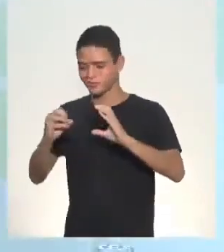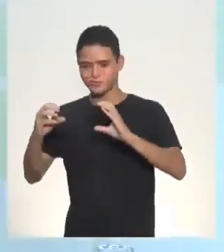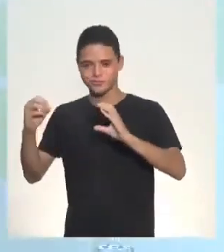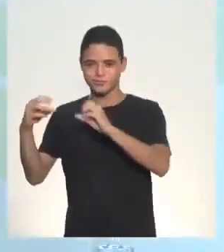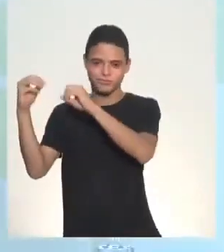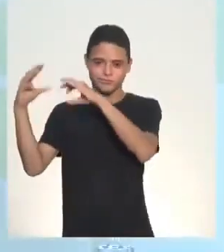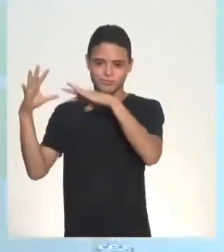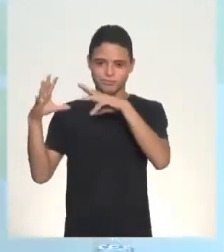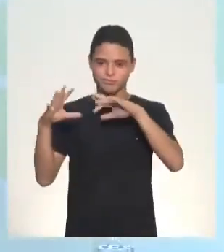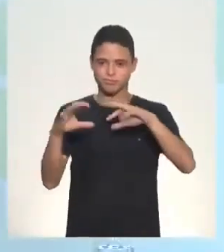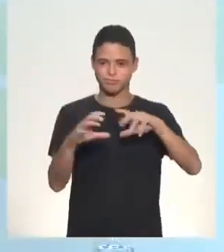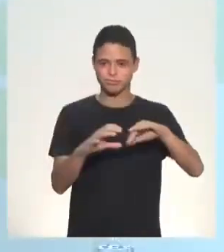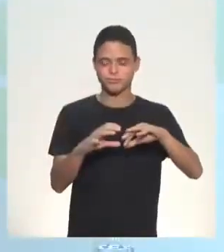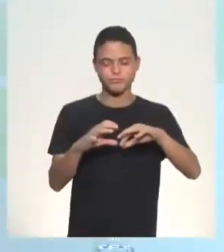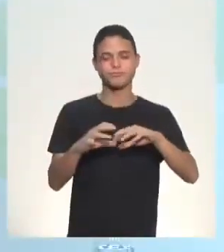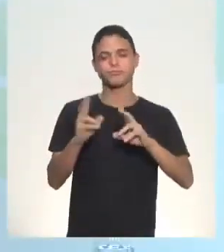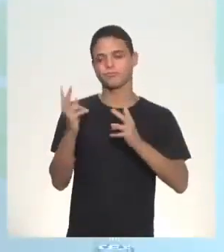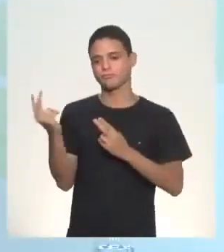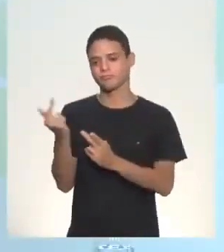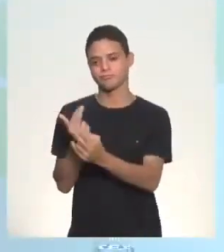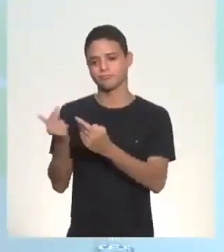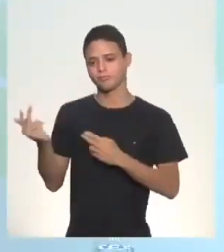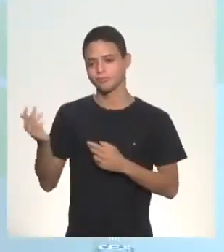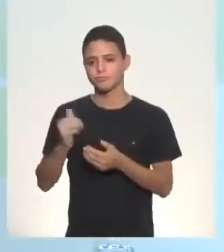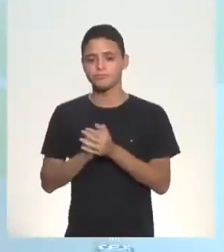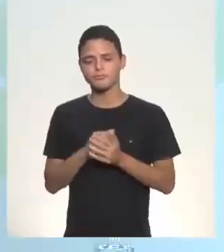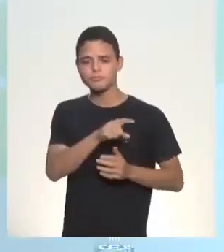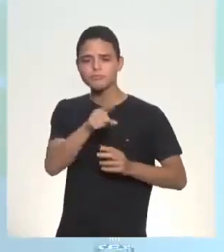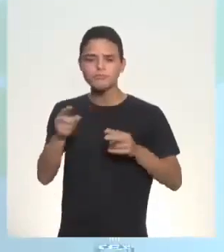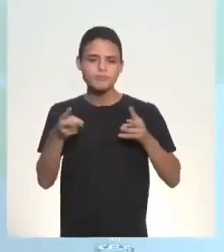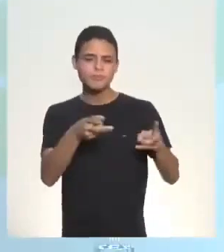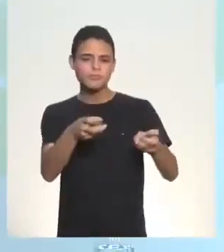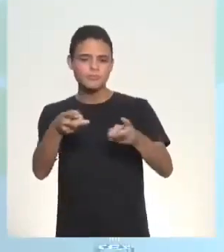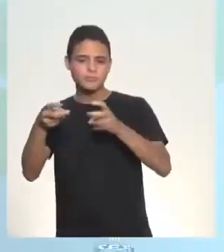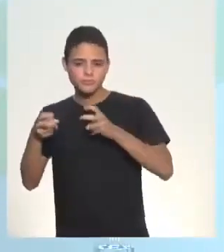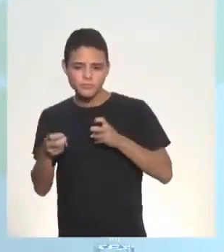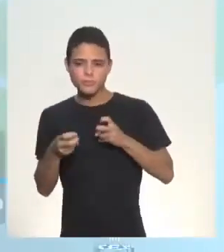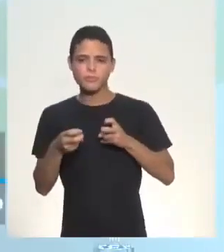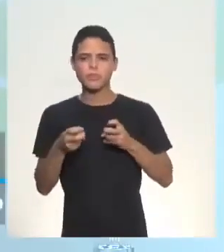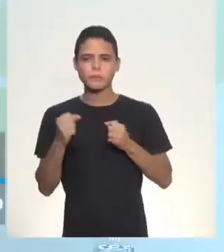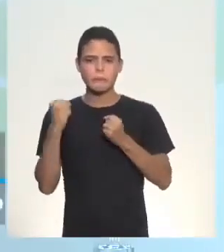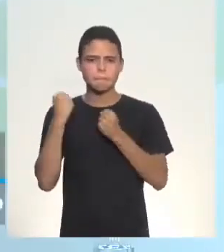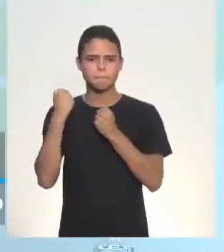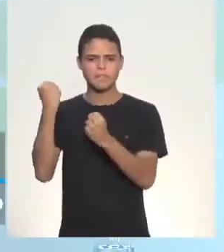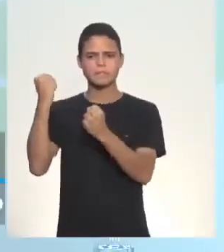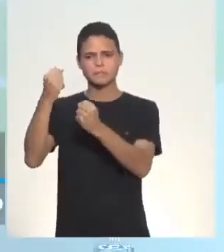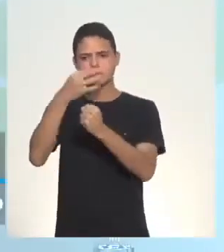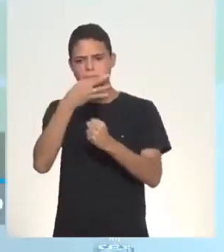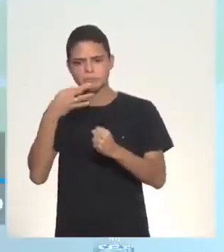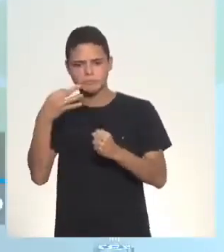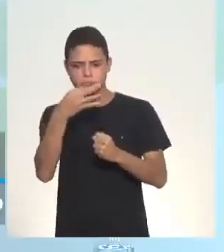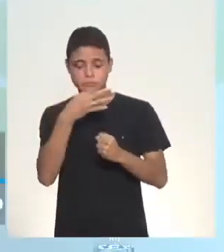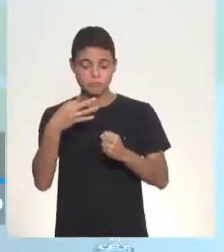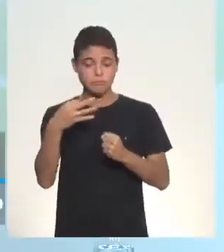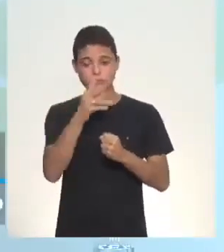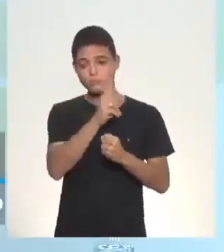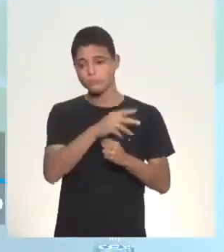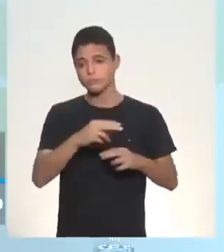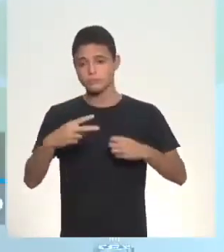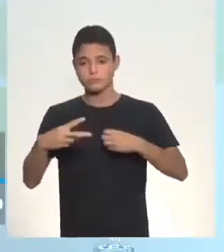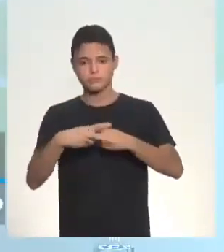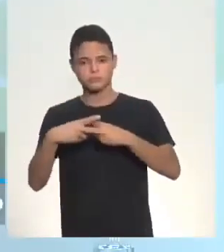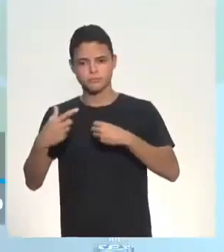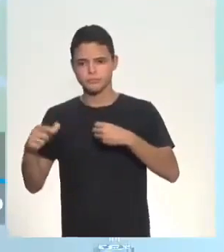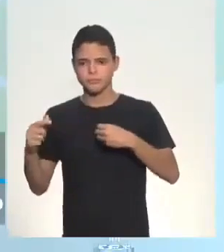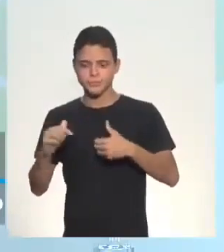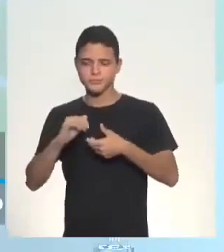chuva de emoji. Então, vocês perceberem o poder, né, da linguagem não verbal. A gente trabalhou o tempo